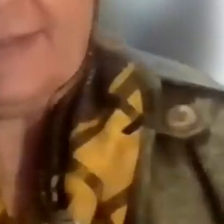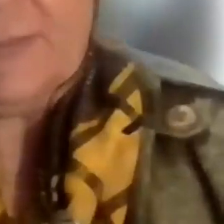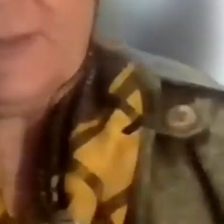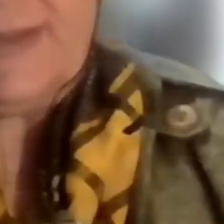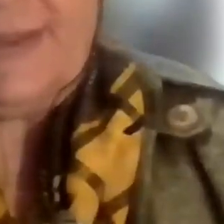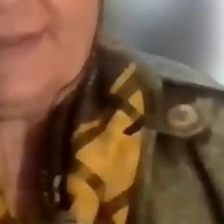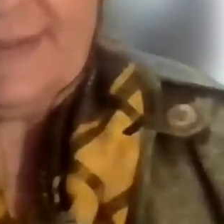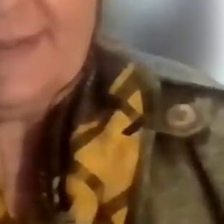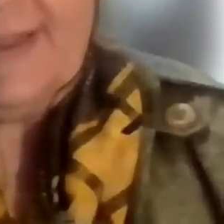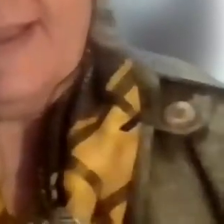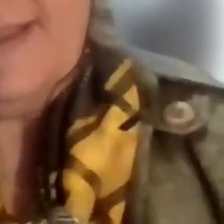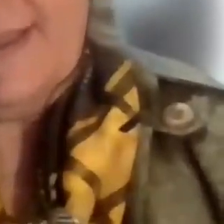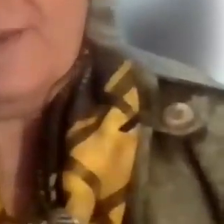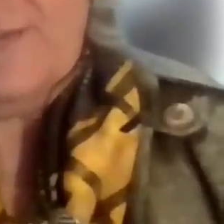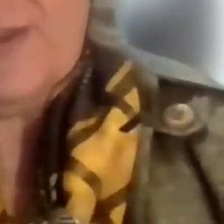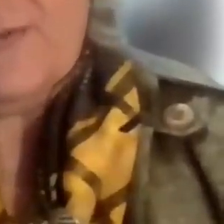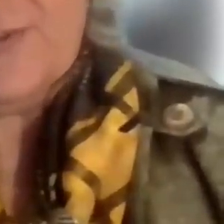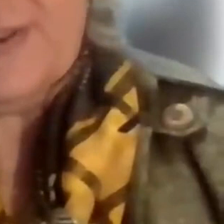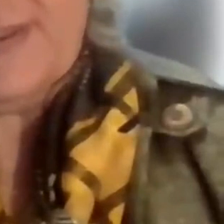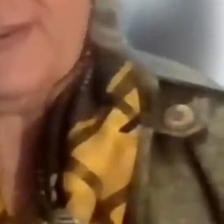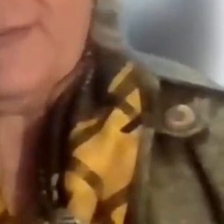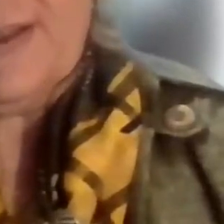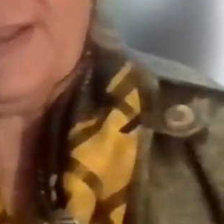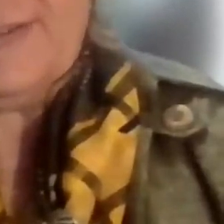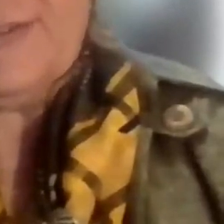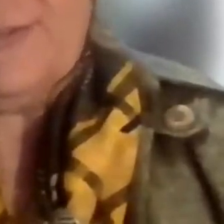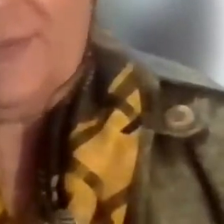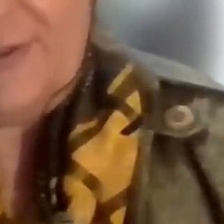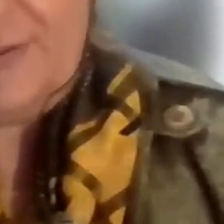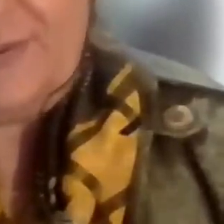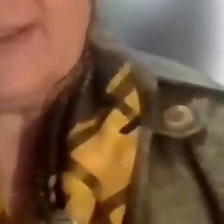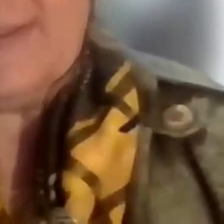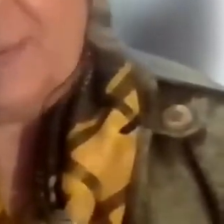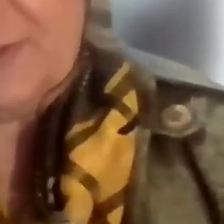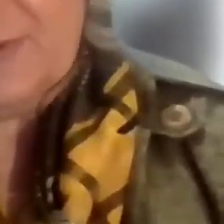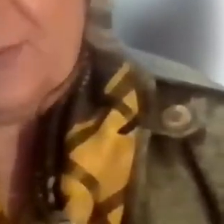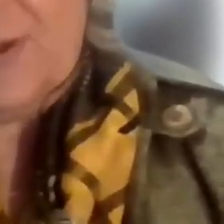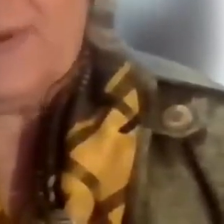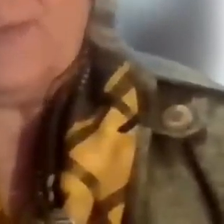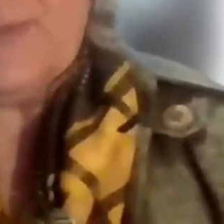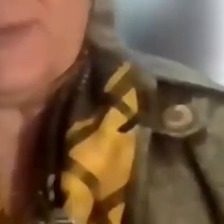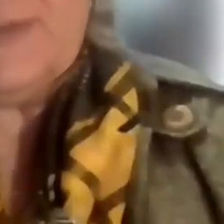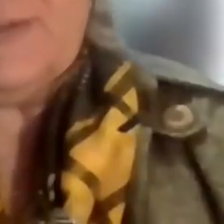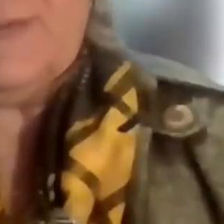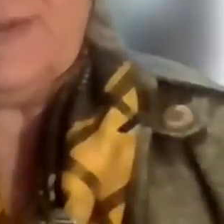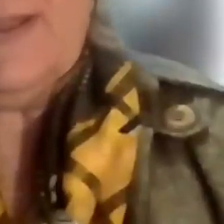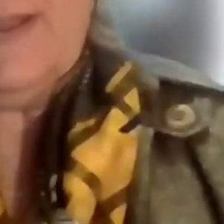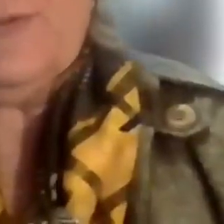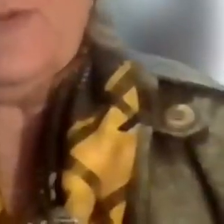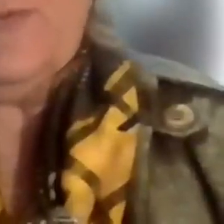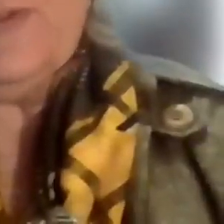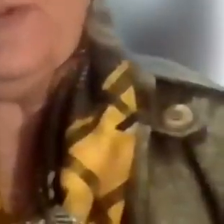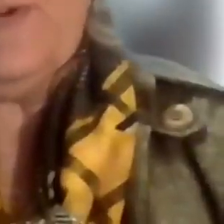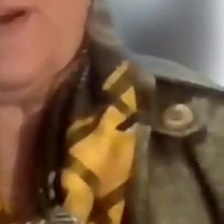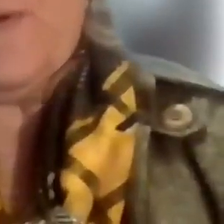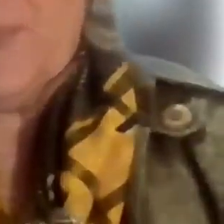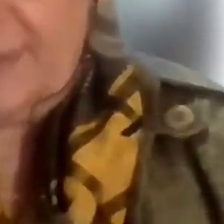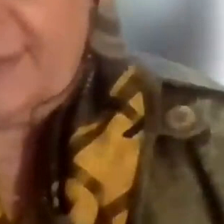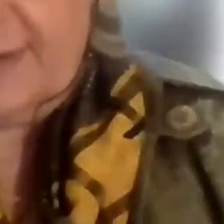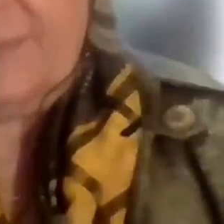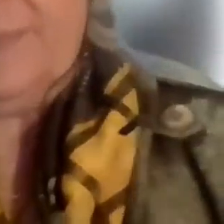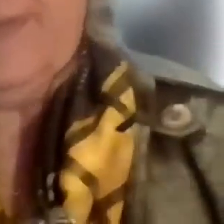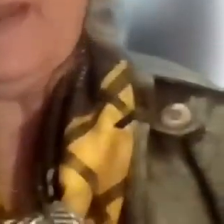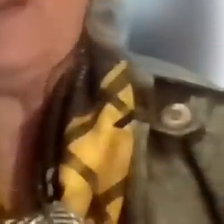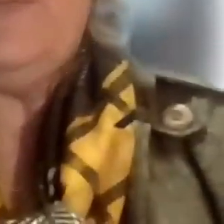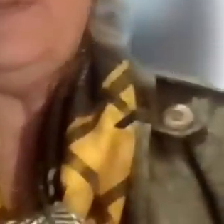essa carga de experiências que eu venho hoje aqui falar de aquecimento global na perspectiva do governo local. É